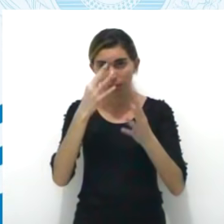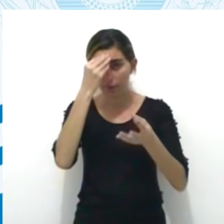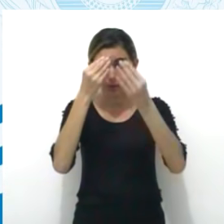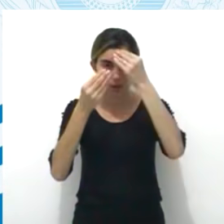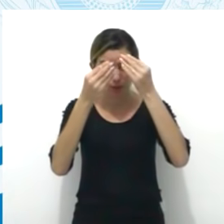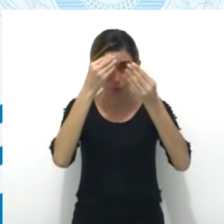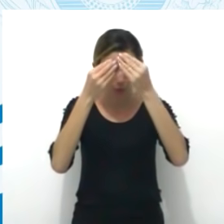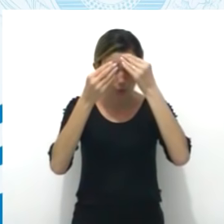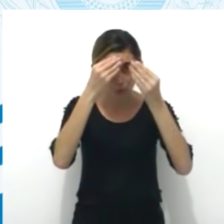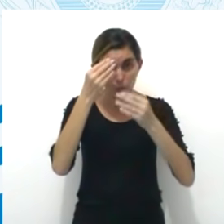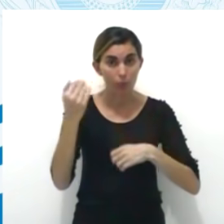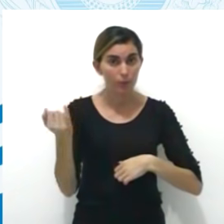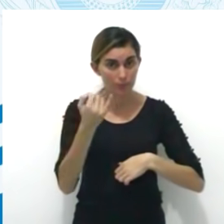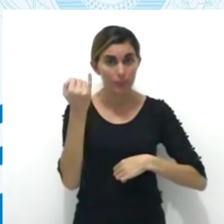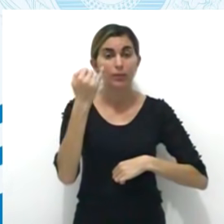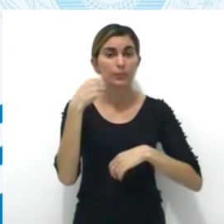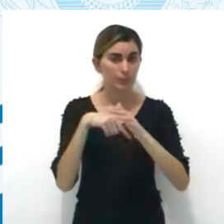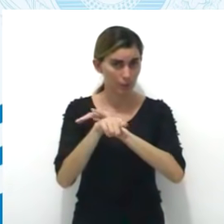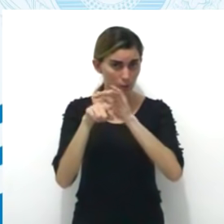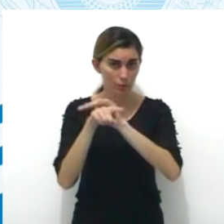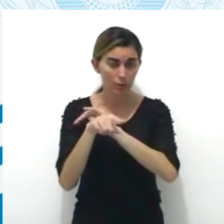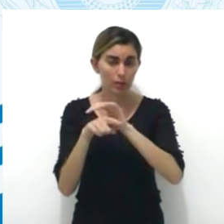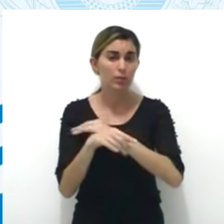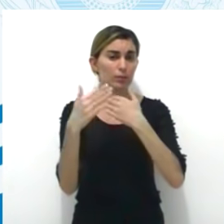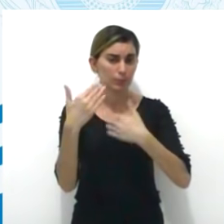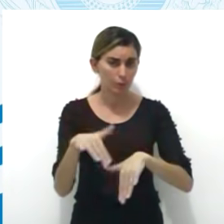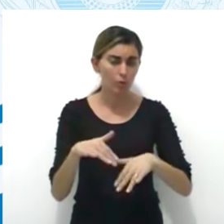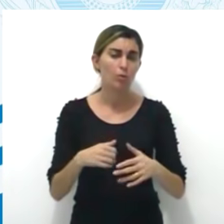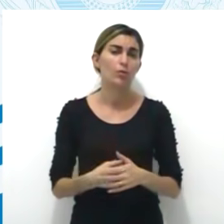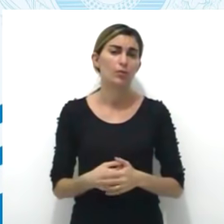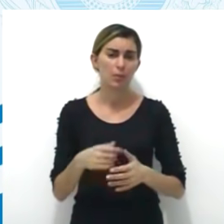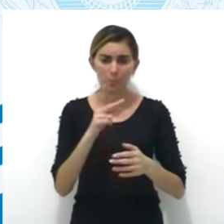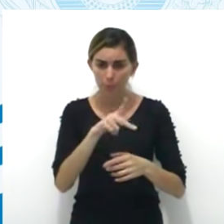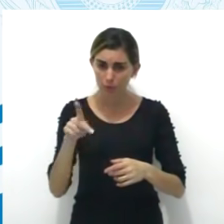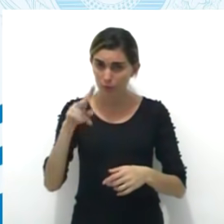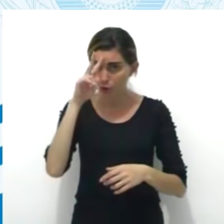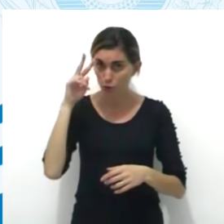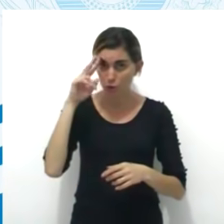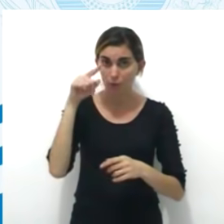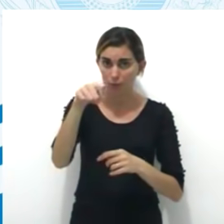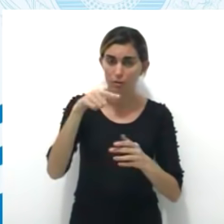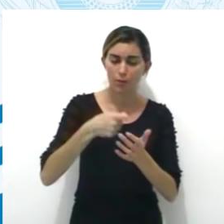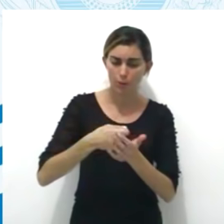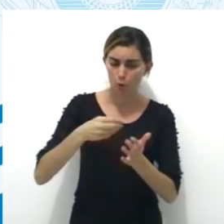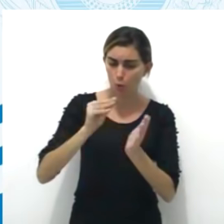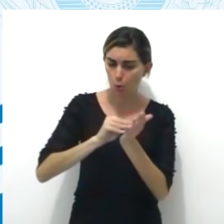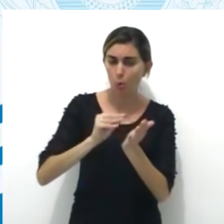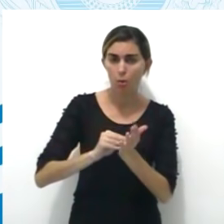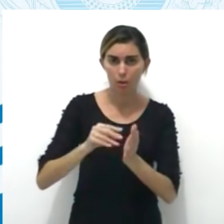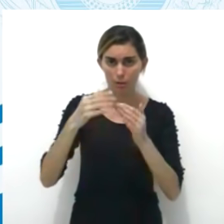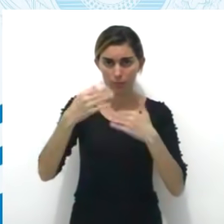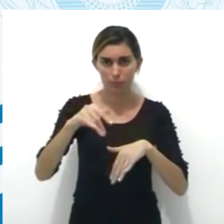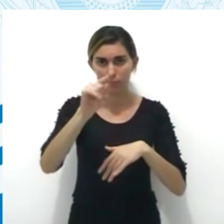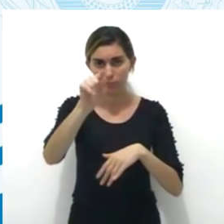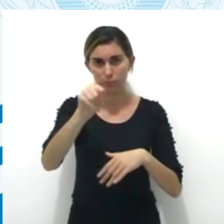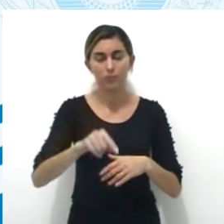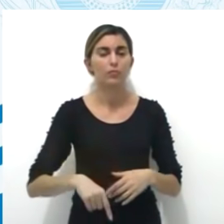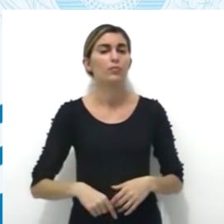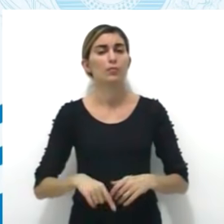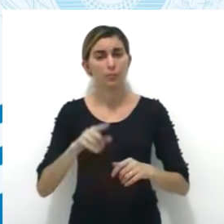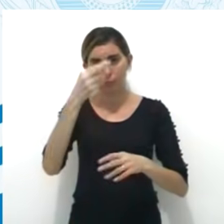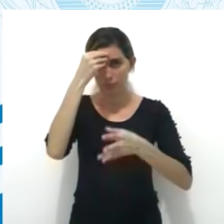decorem isso, que é pergunta de prova, hein? Professor de história de vocês vai colocar lá na prova de